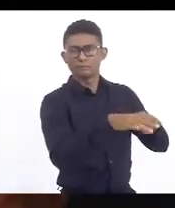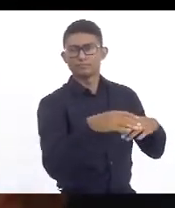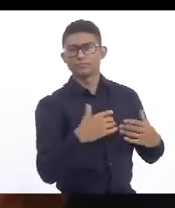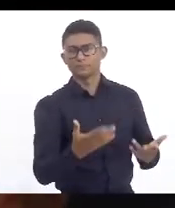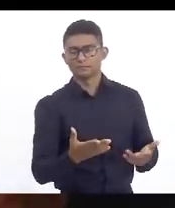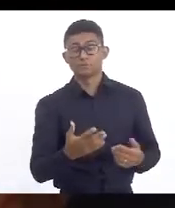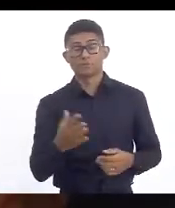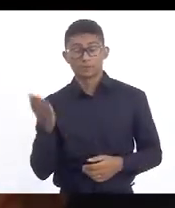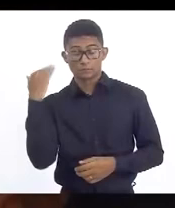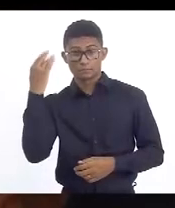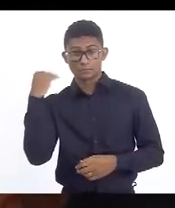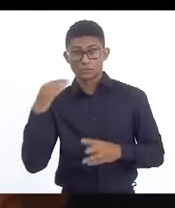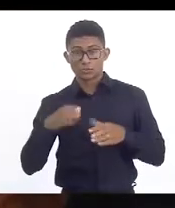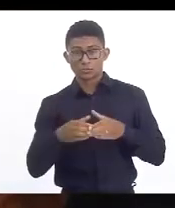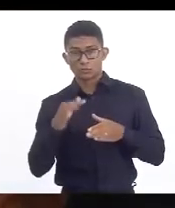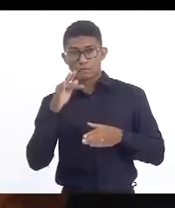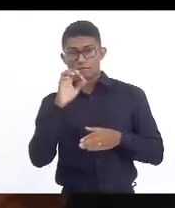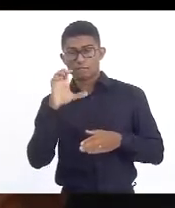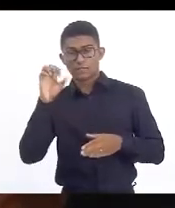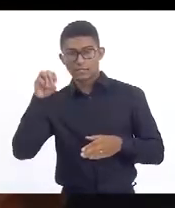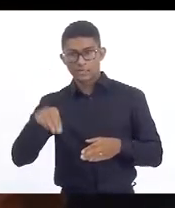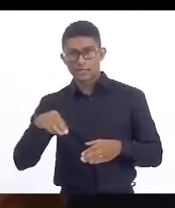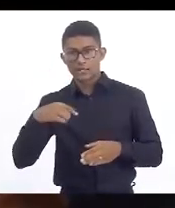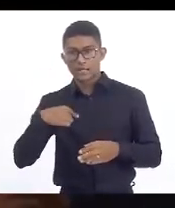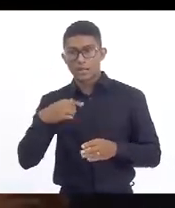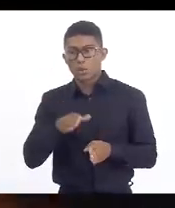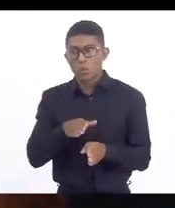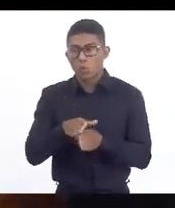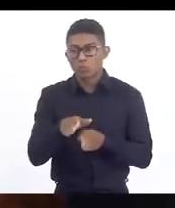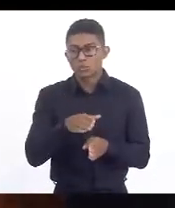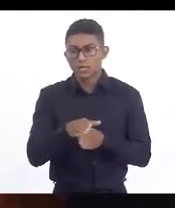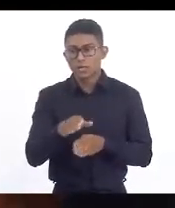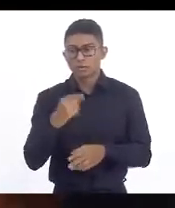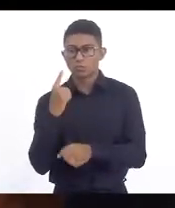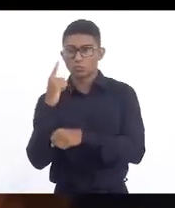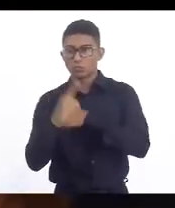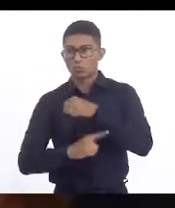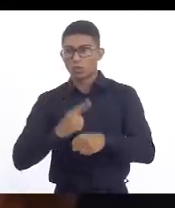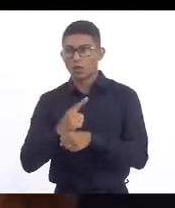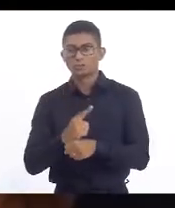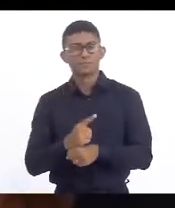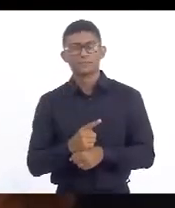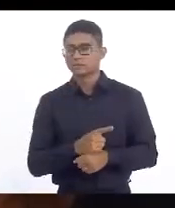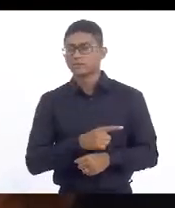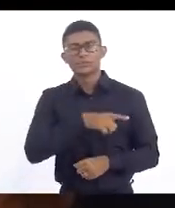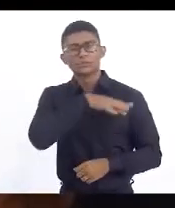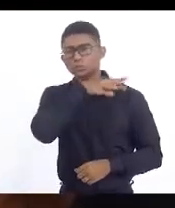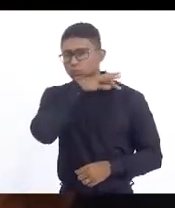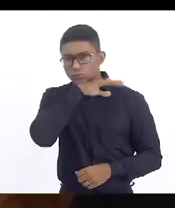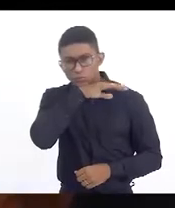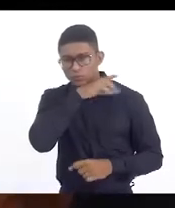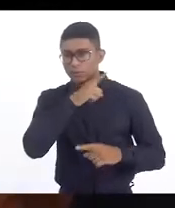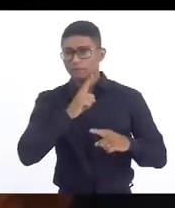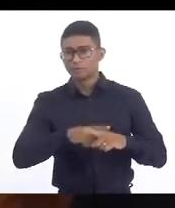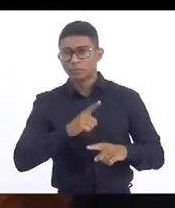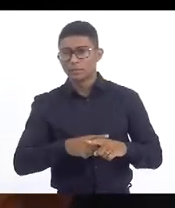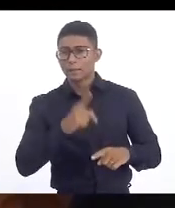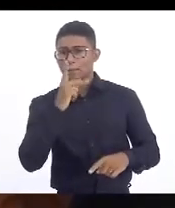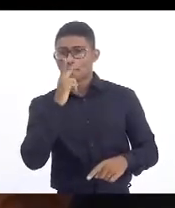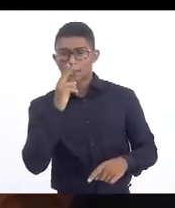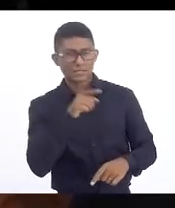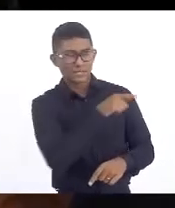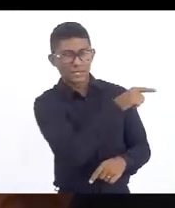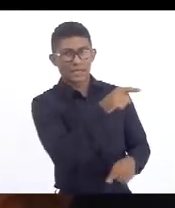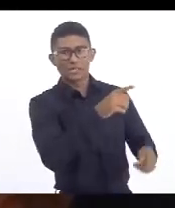um ano. Era uma coisa horrível você ser conselheiro como sociedade dentro desse espaço e ver que tudo era combinado em pé de